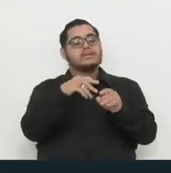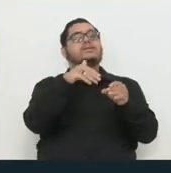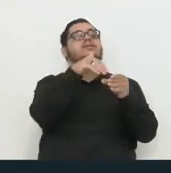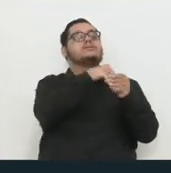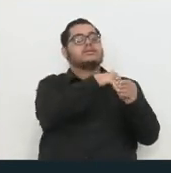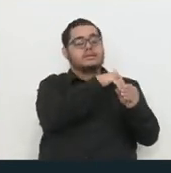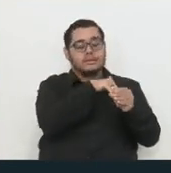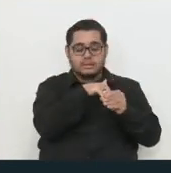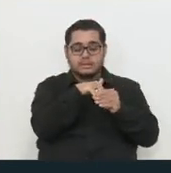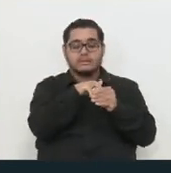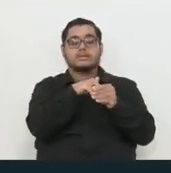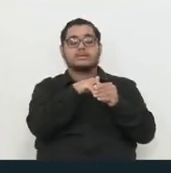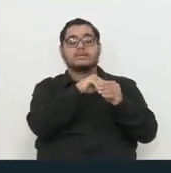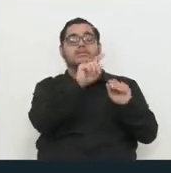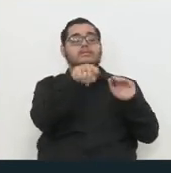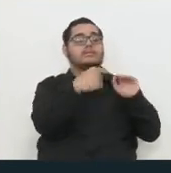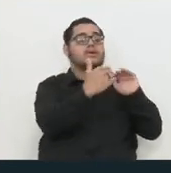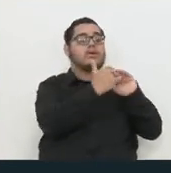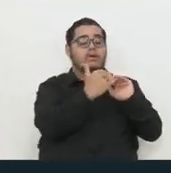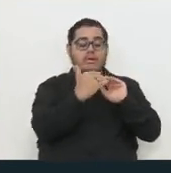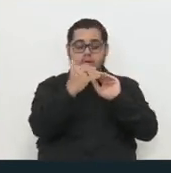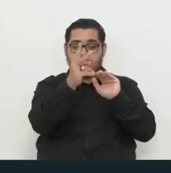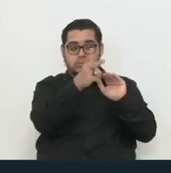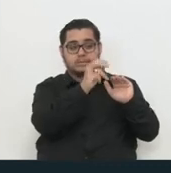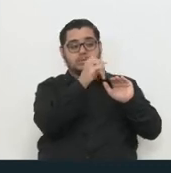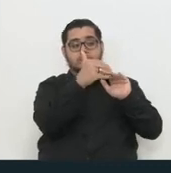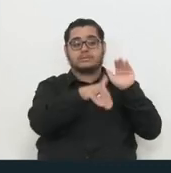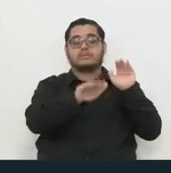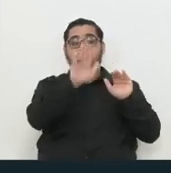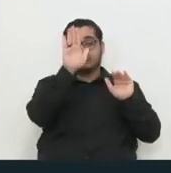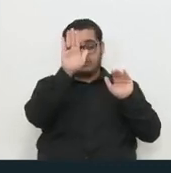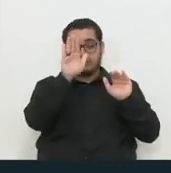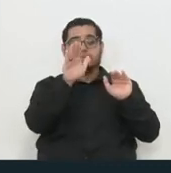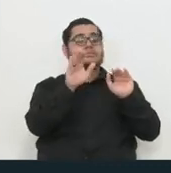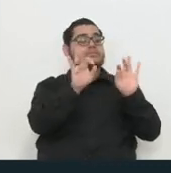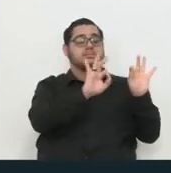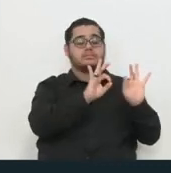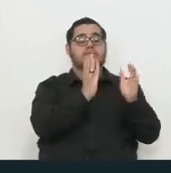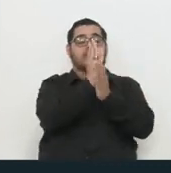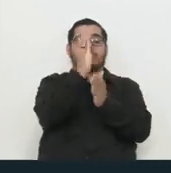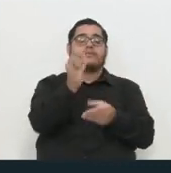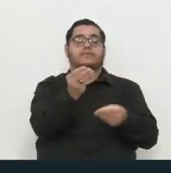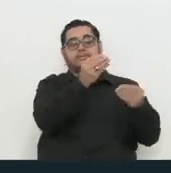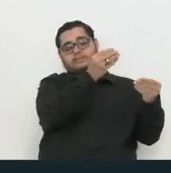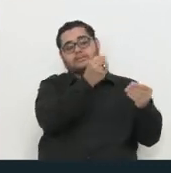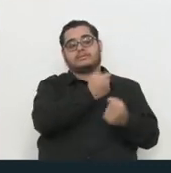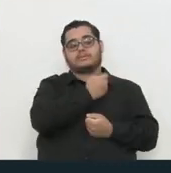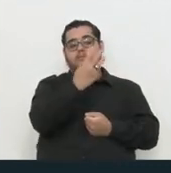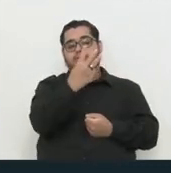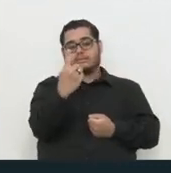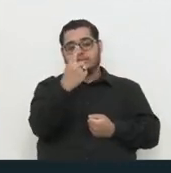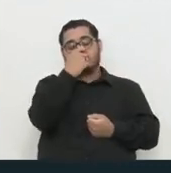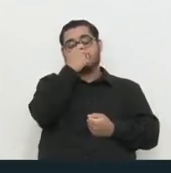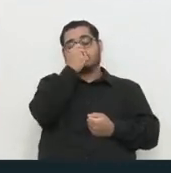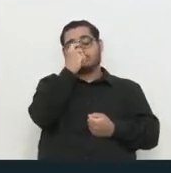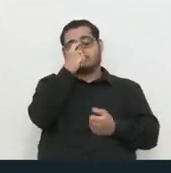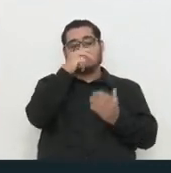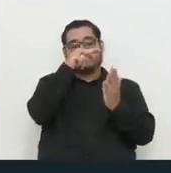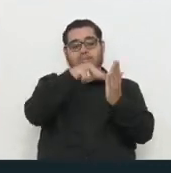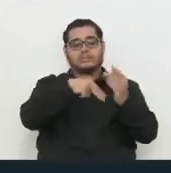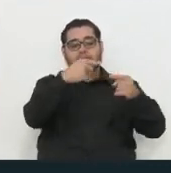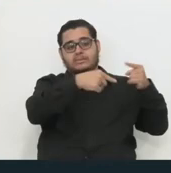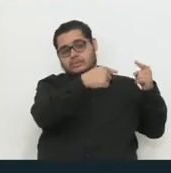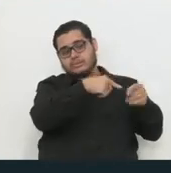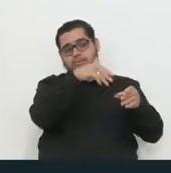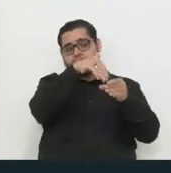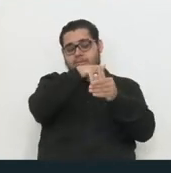os vereadores foram os contratos se manifesta encerrado a votação aprovado em caminhos 31 31 leitura discussão e votação do